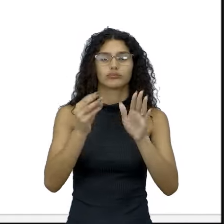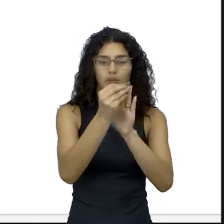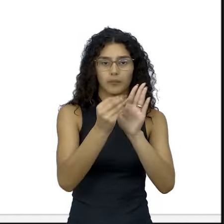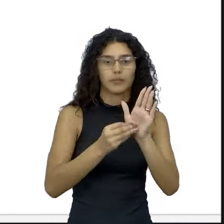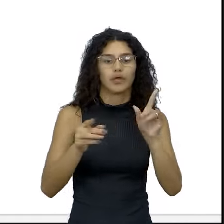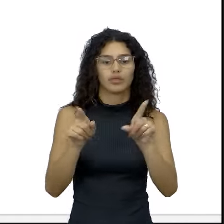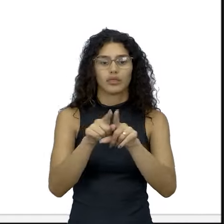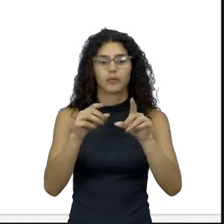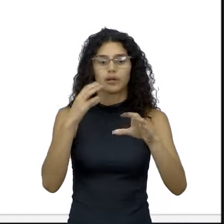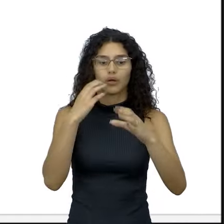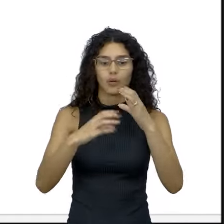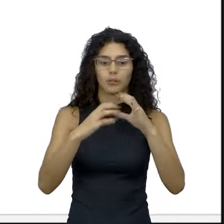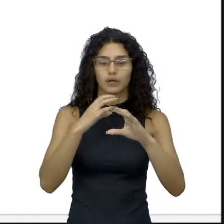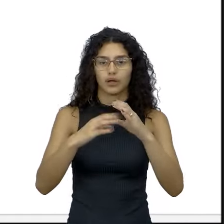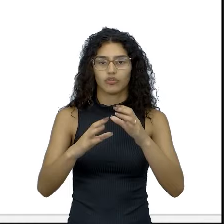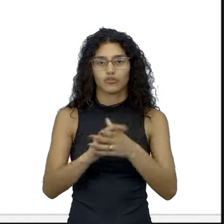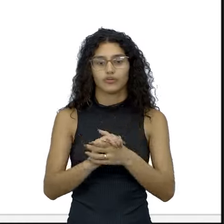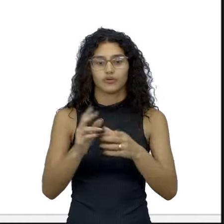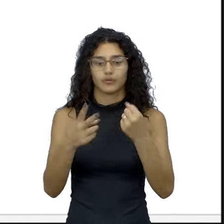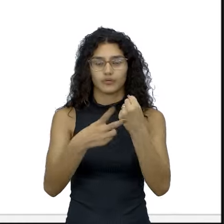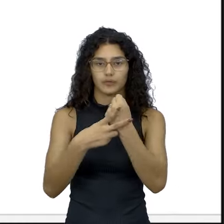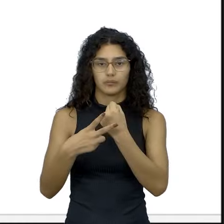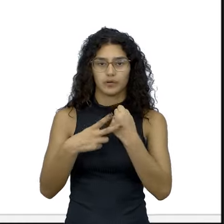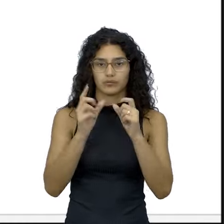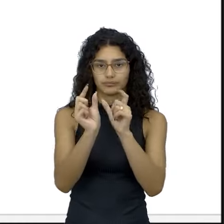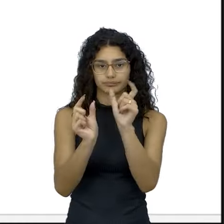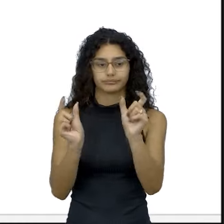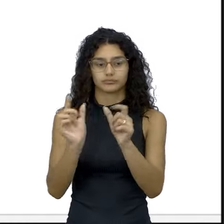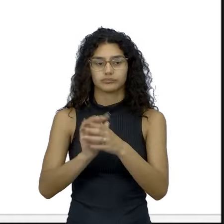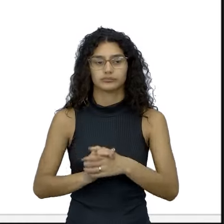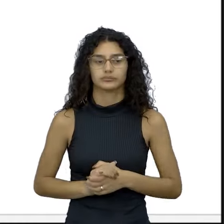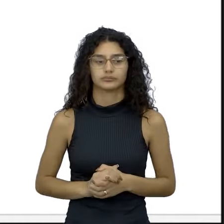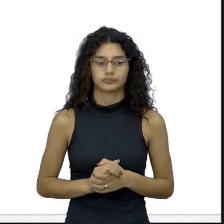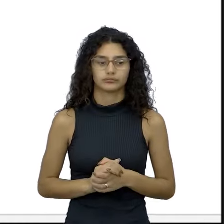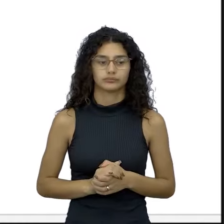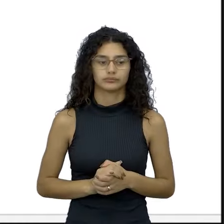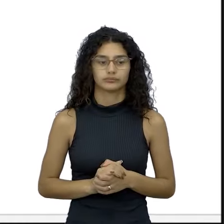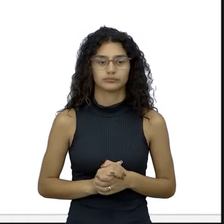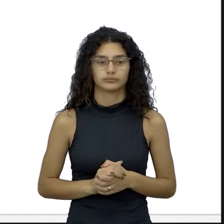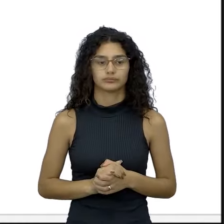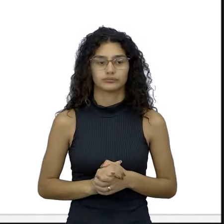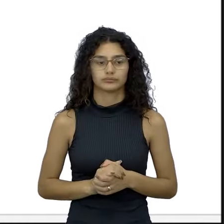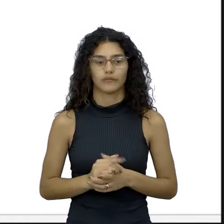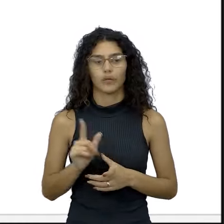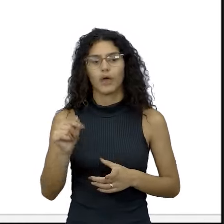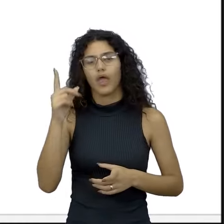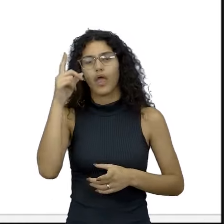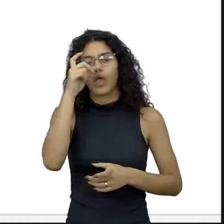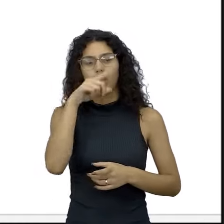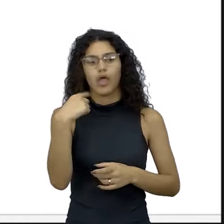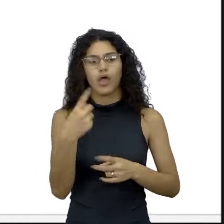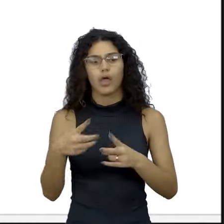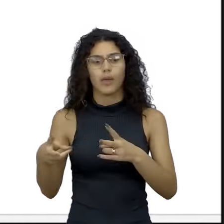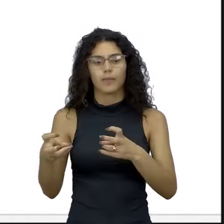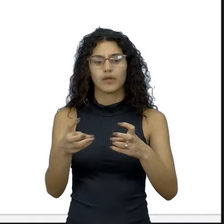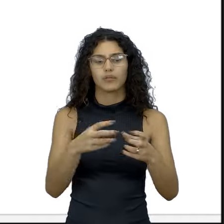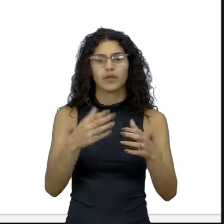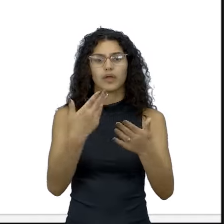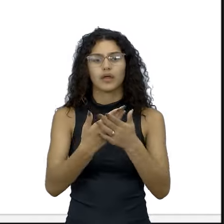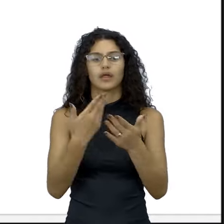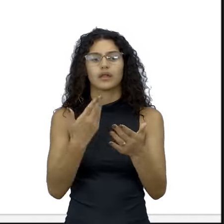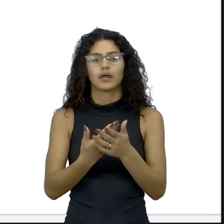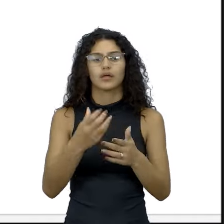sobre a situação comunicativa dos verbetes, tá bom? Portanto, não é difícil a gente perceber que as aulas 6 e